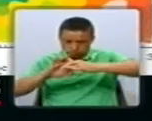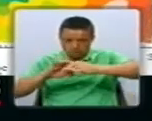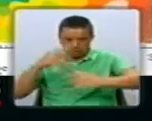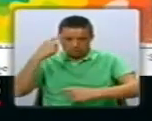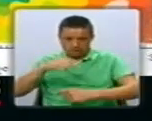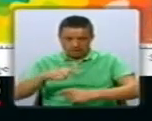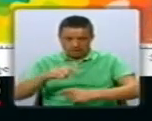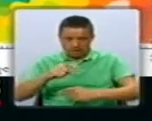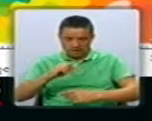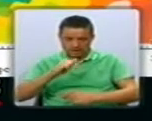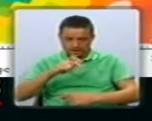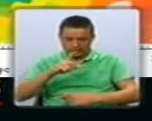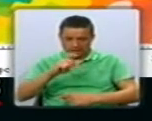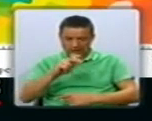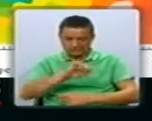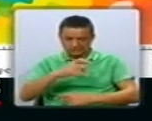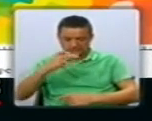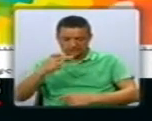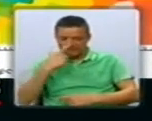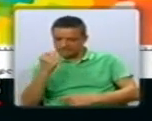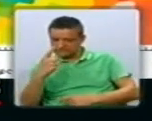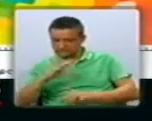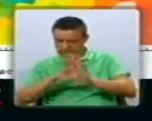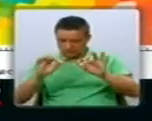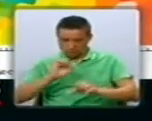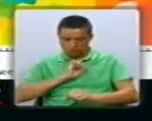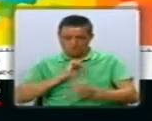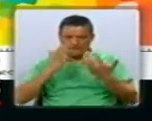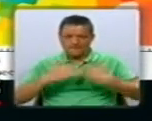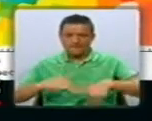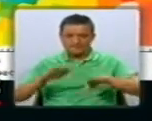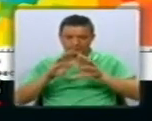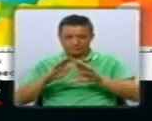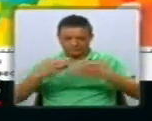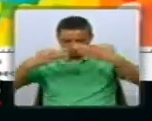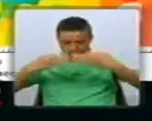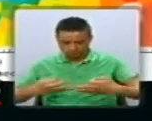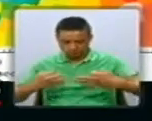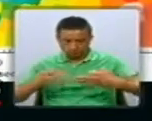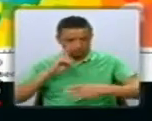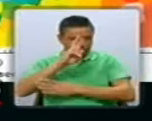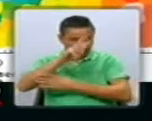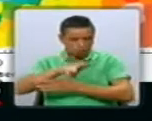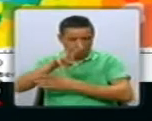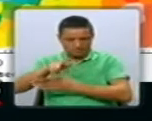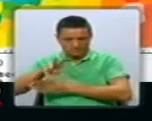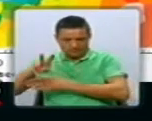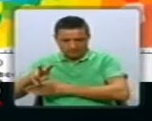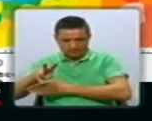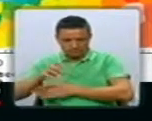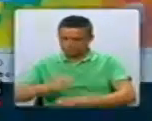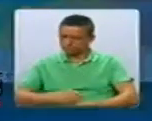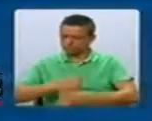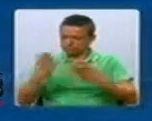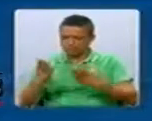uma galáxia espiral, uma galáxia parecida com a nossa. Ora, isto já bate certo com aquilo que nós observamos, ou seja, encontramos muito mais